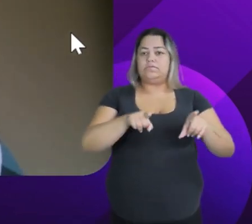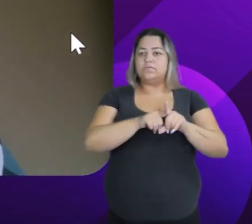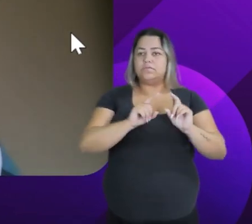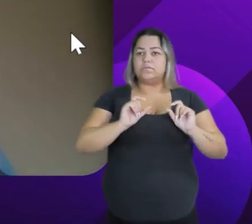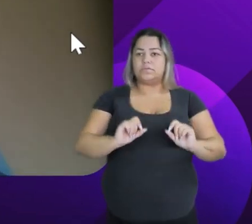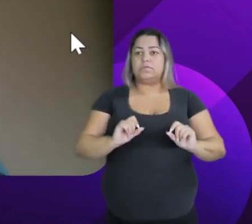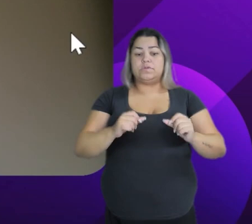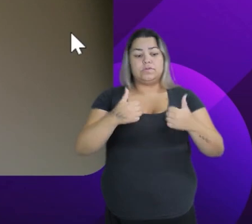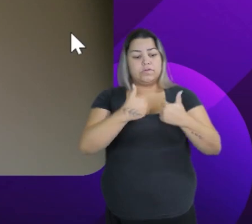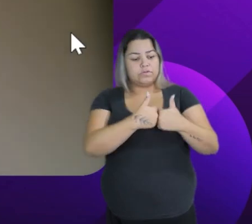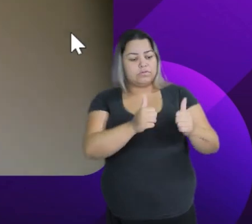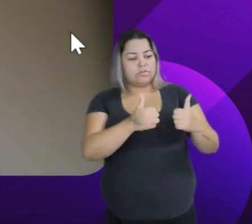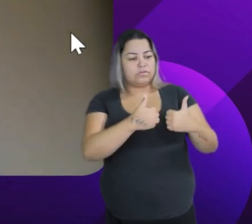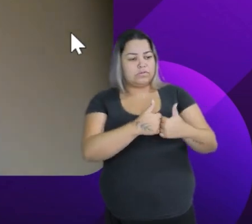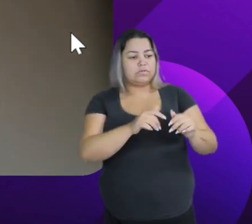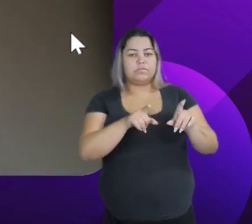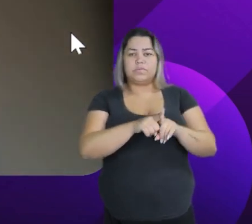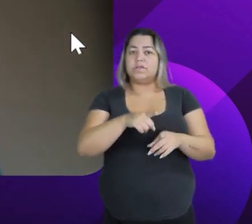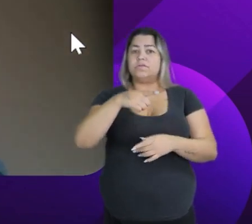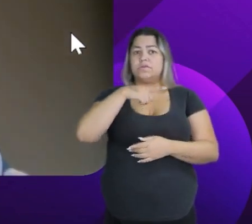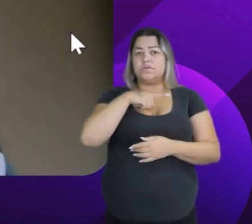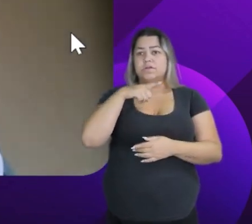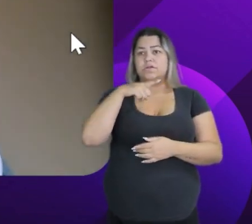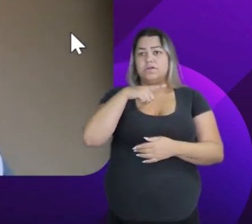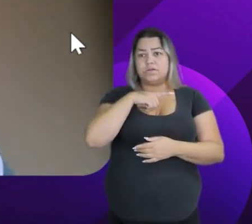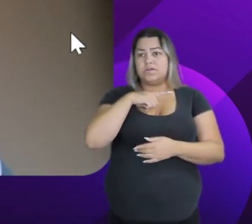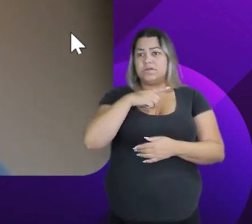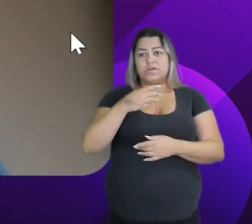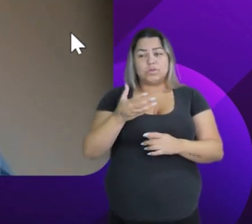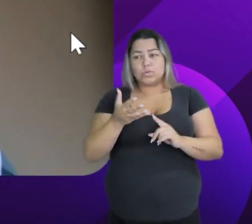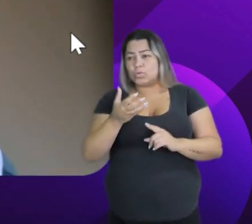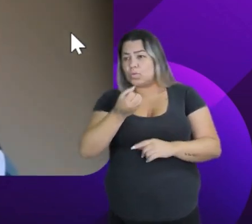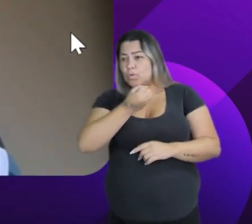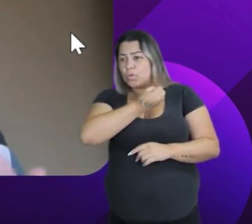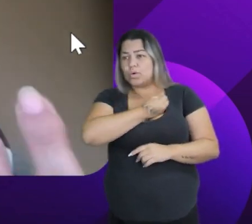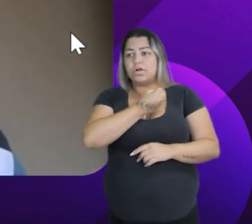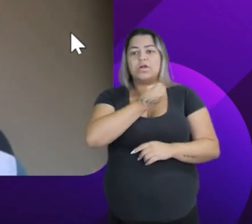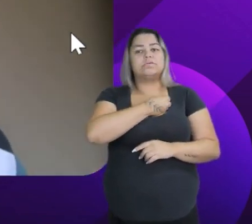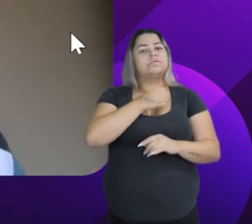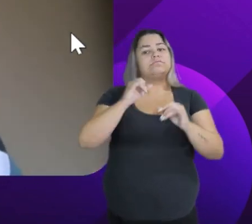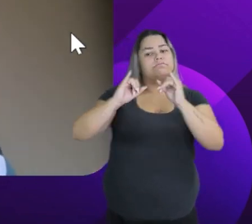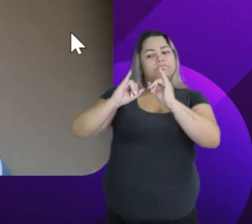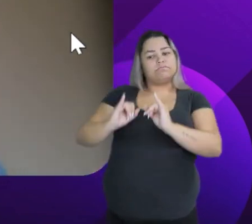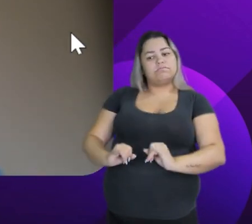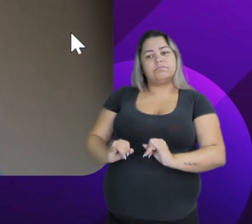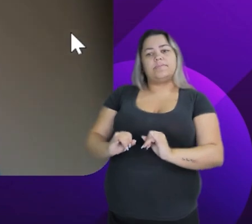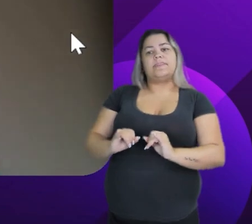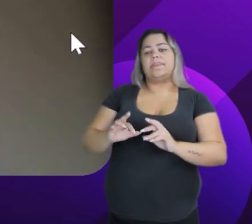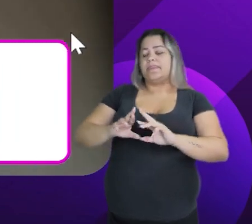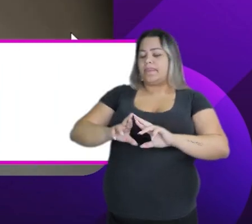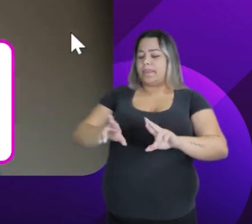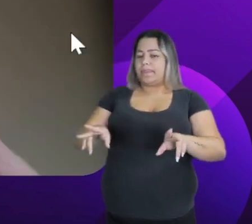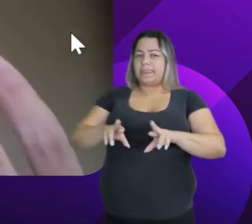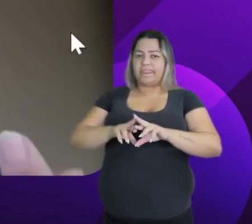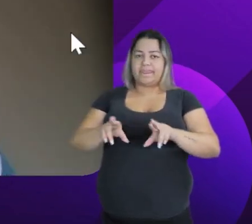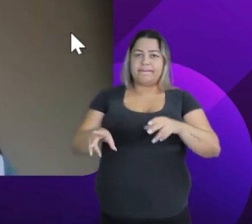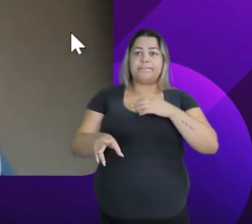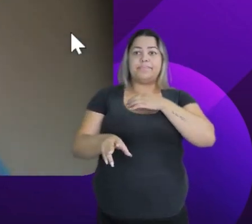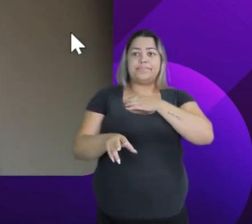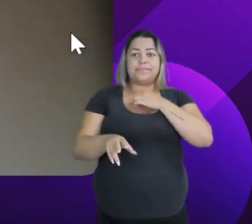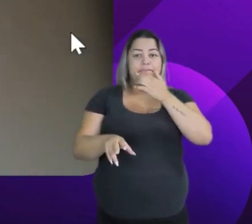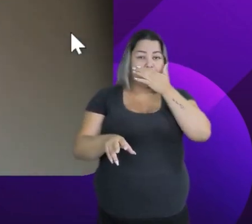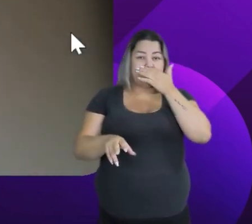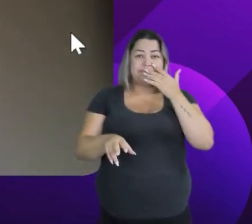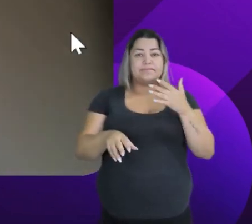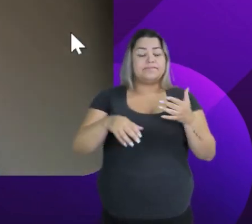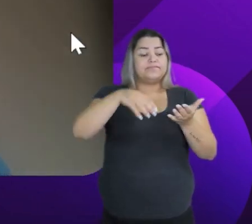coletivo eficientes, eu teria linhas que teriam outros atendimentos, o desenho das linhas seria diferente, o desenho dos pontos